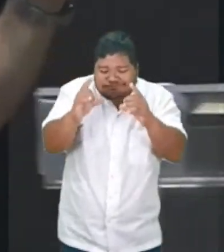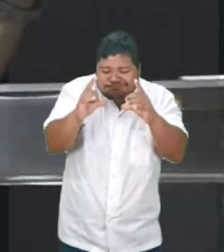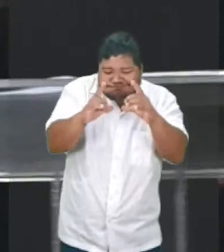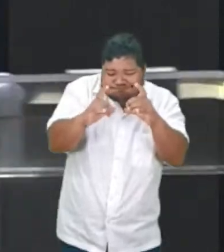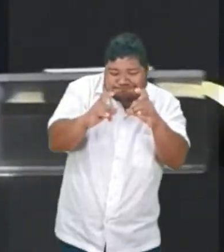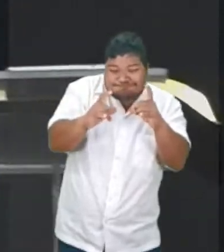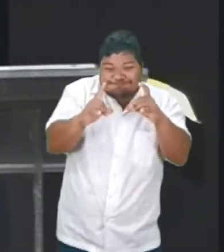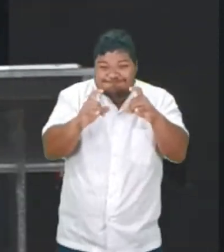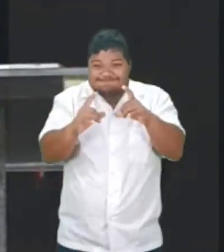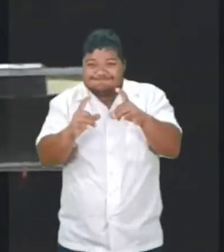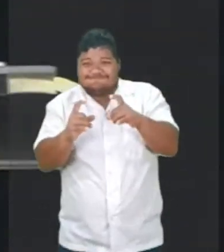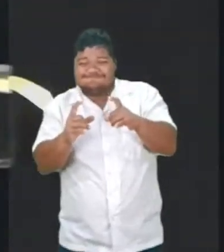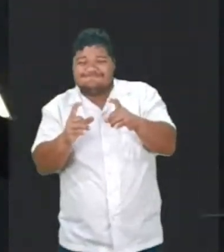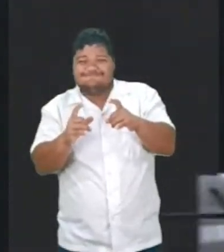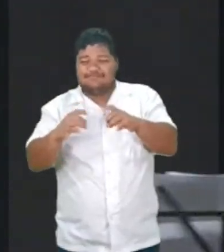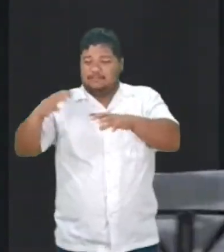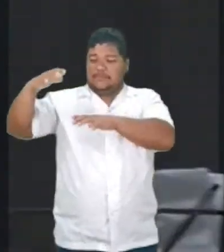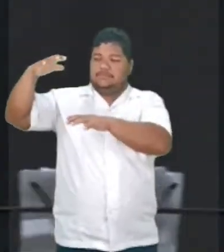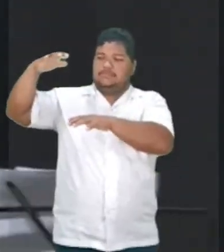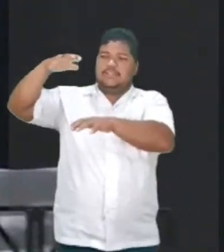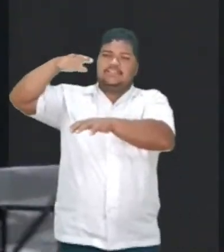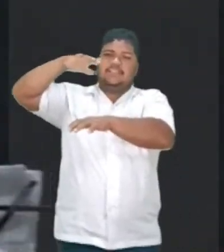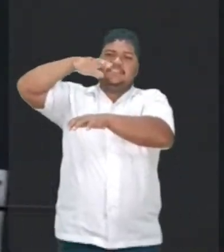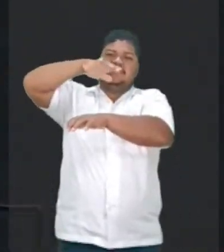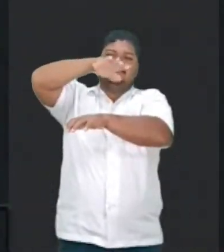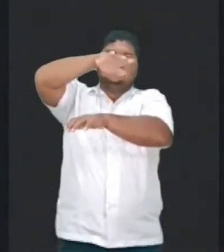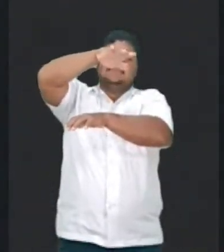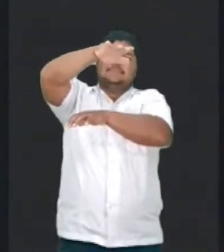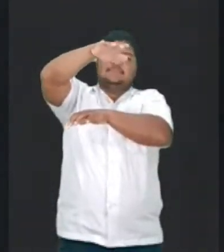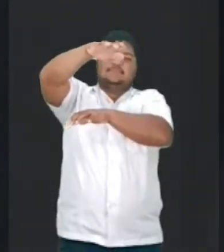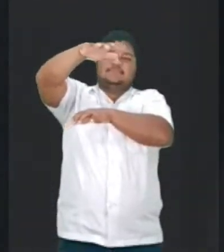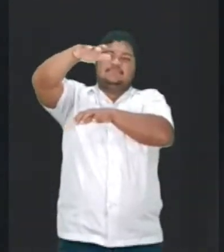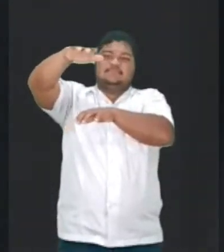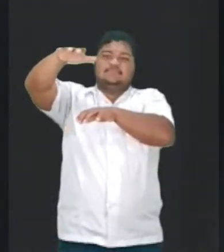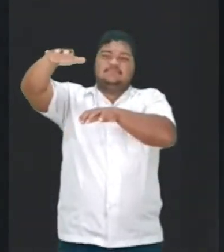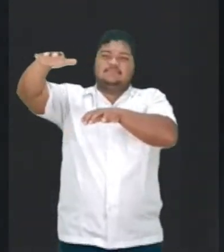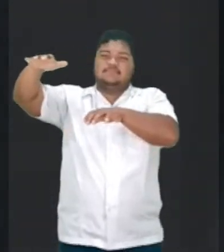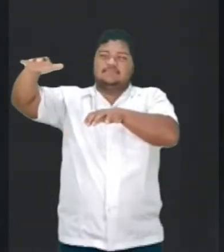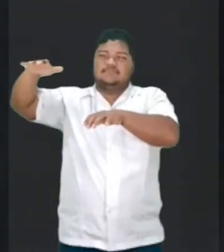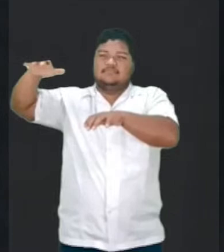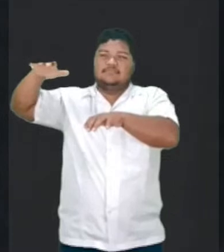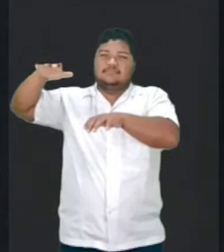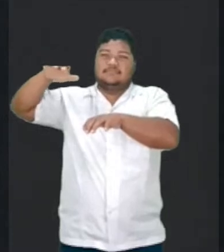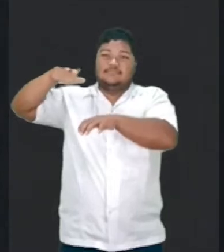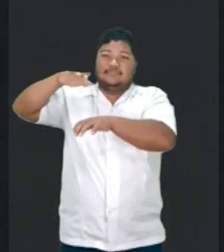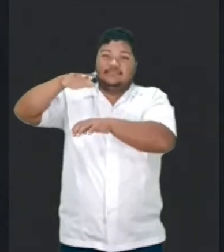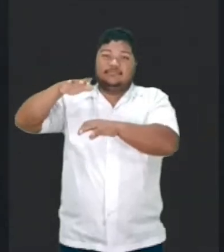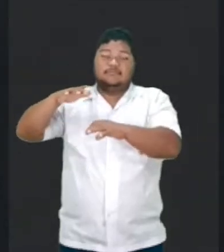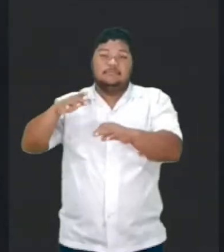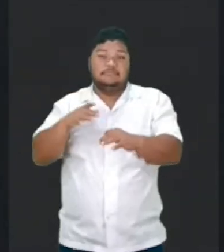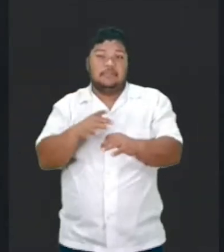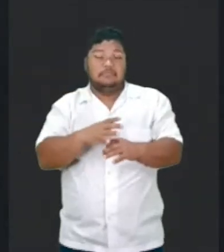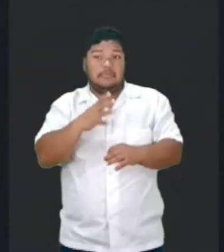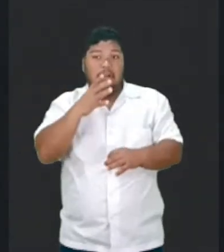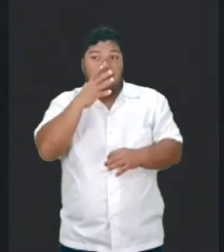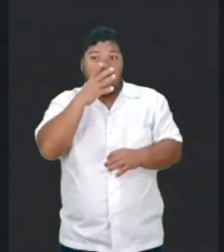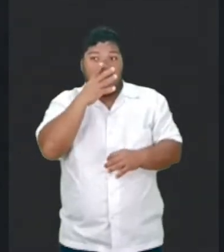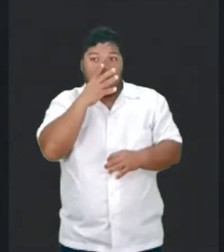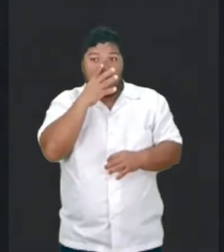capturadas por esse satélite. E as imagens capturadas por esse satélite são impressionantes.